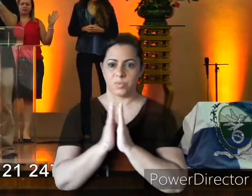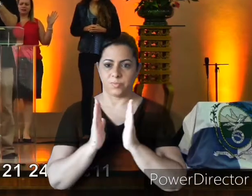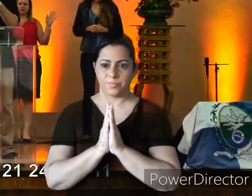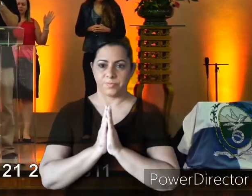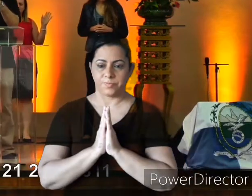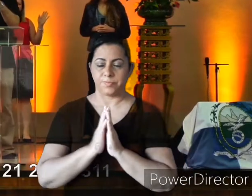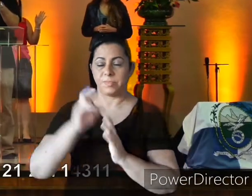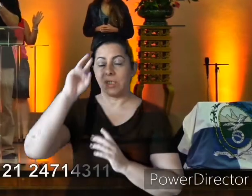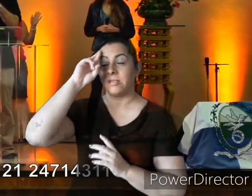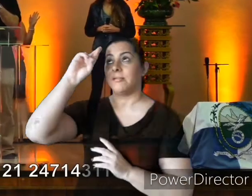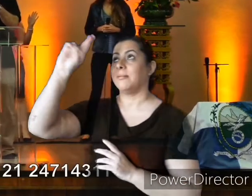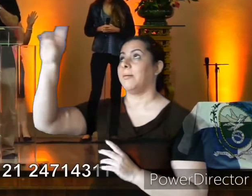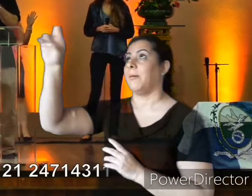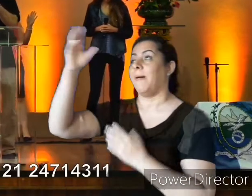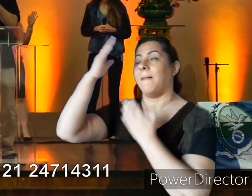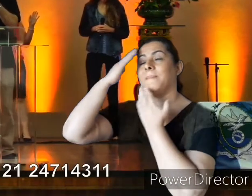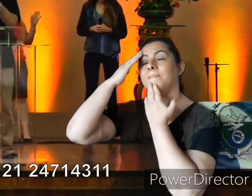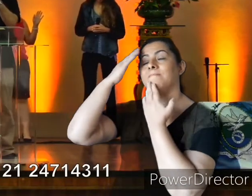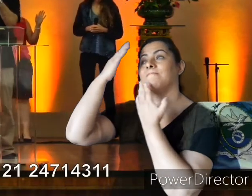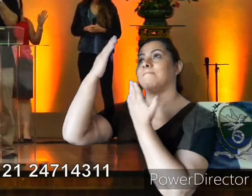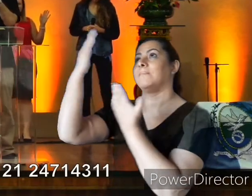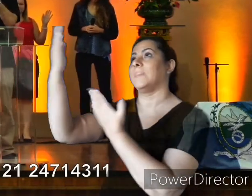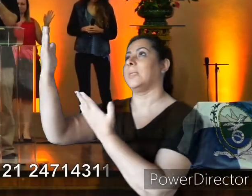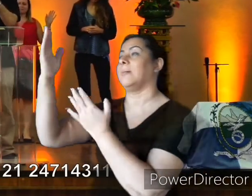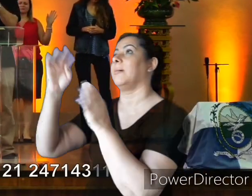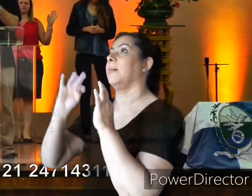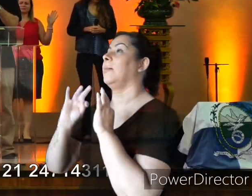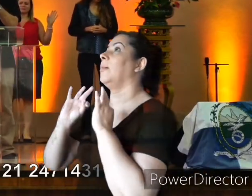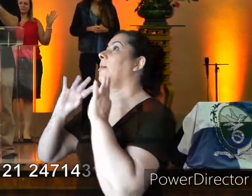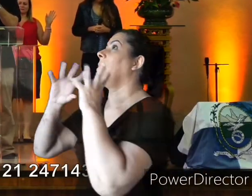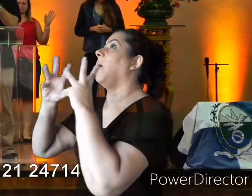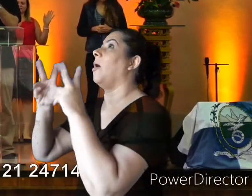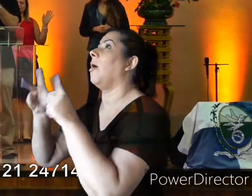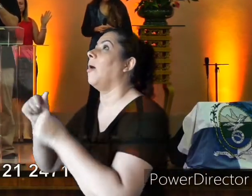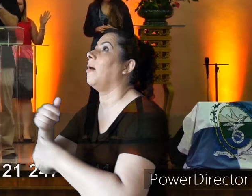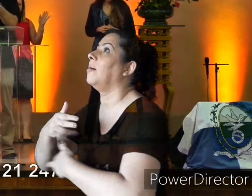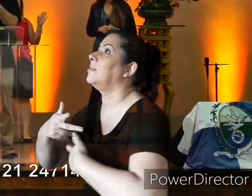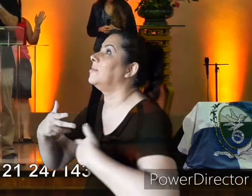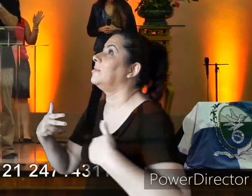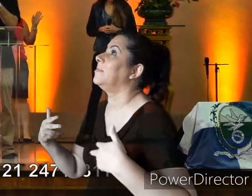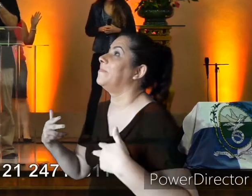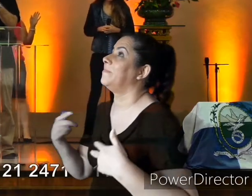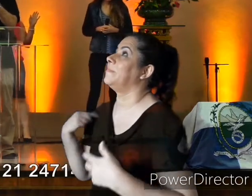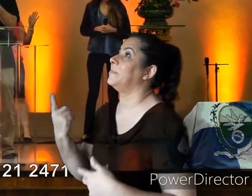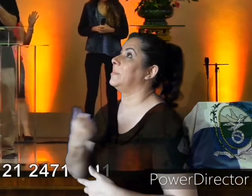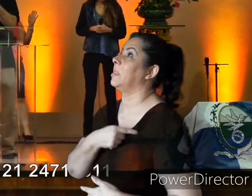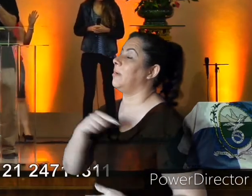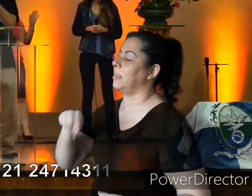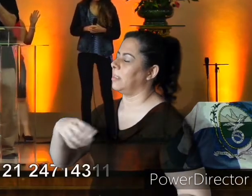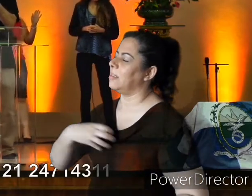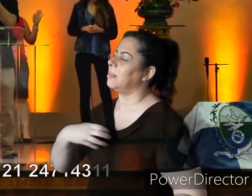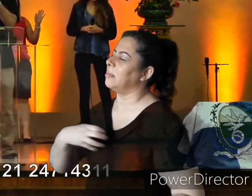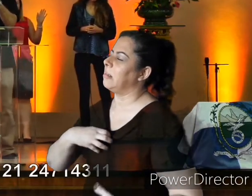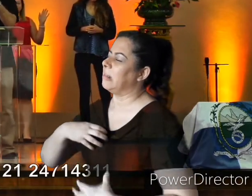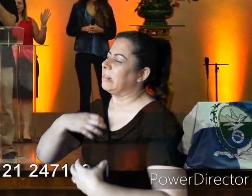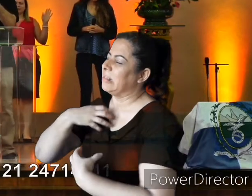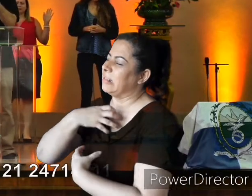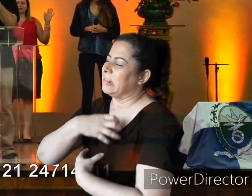essa aflição que a terra está passando, Senhor, sabemos que as nossas vidas estão guardadas em tuas